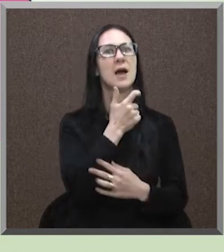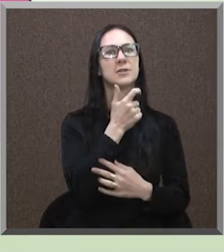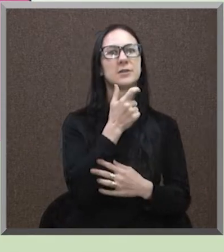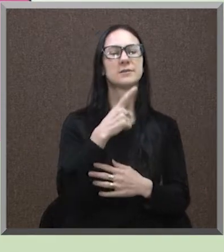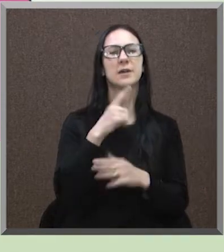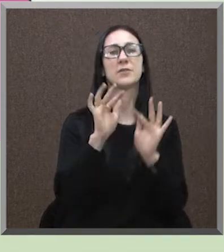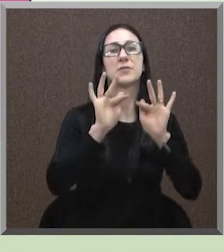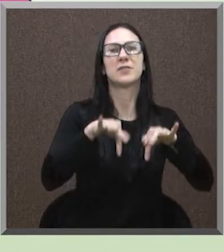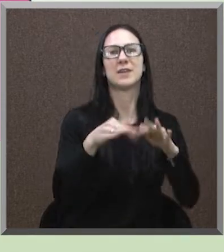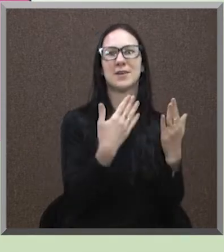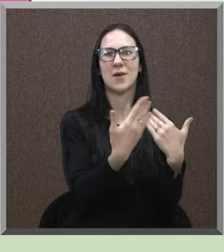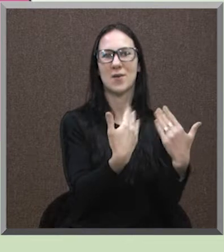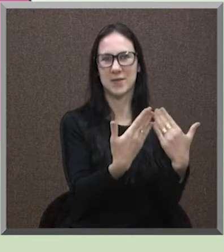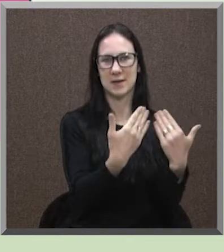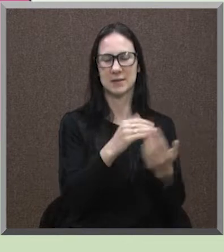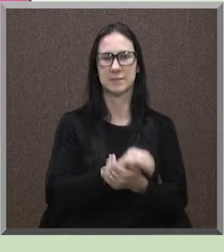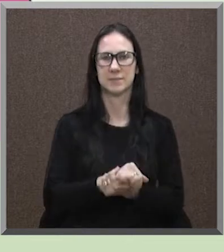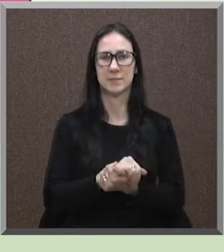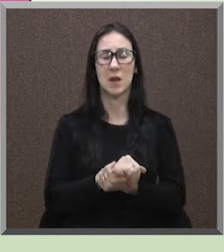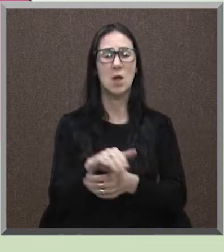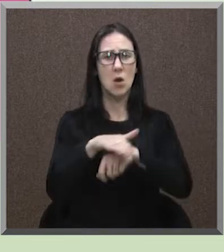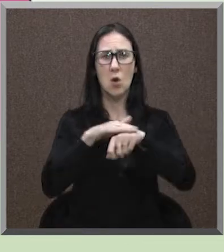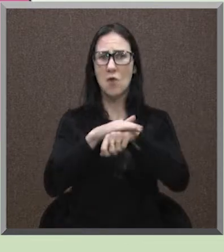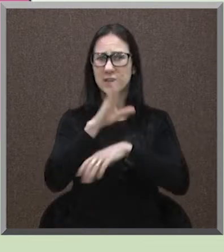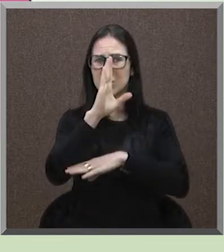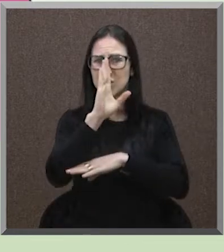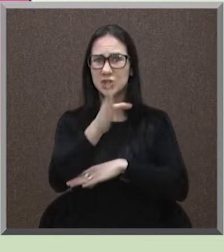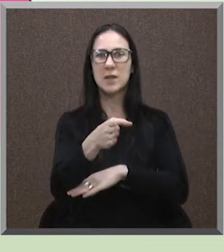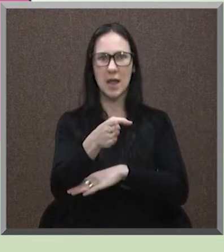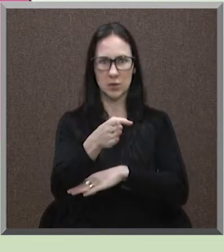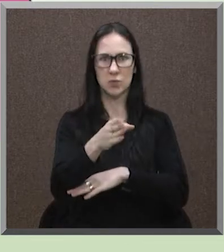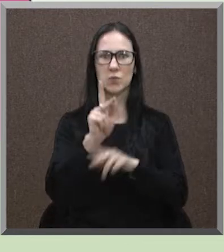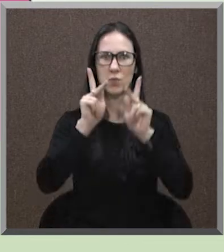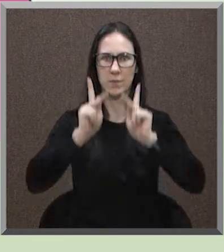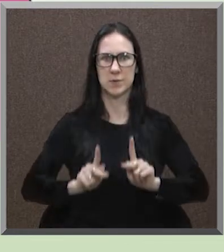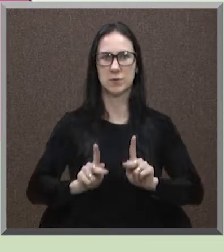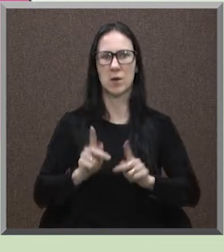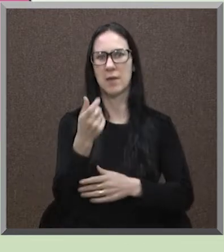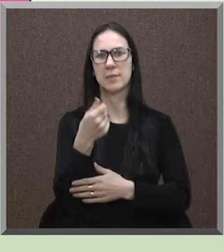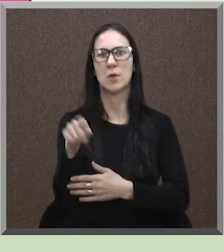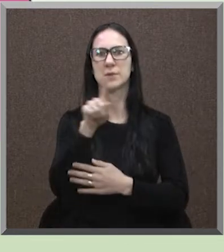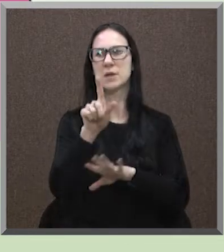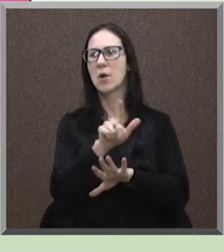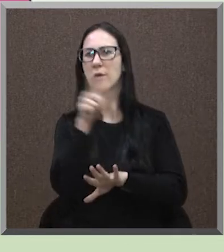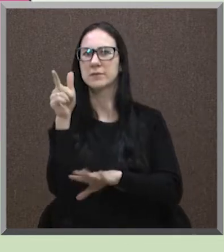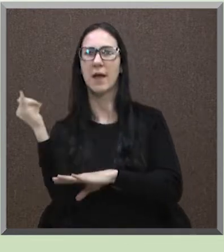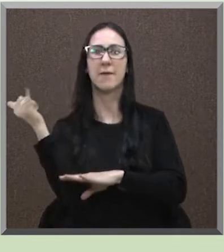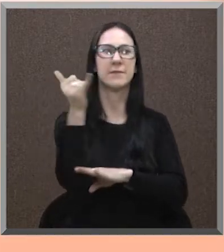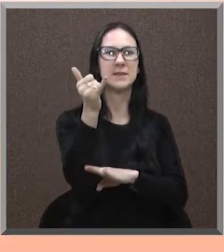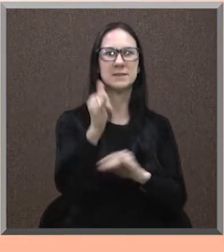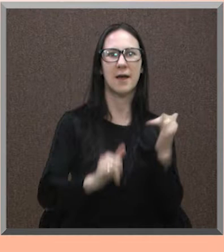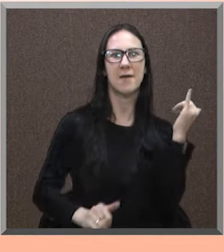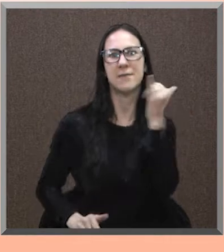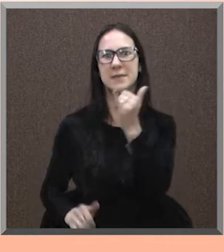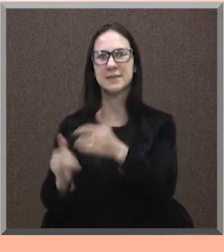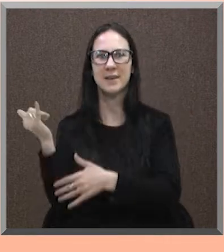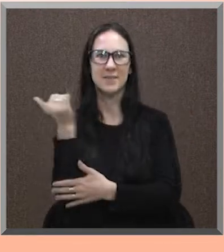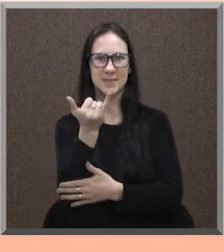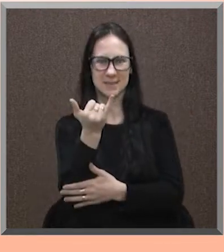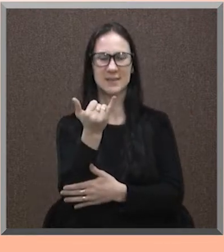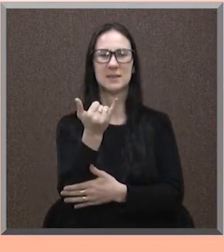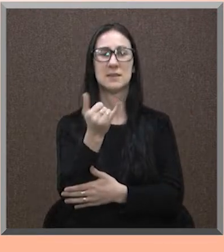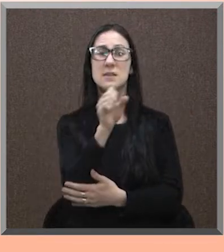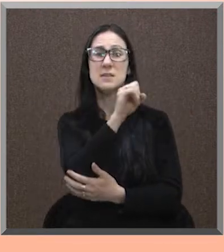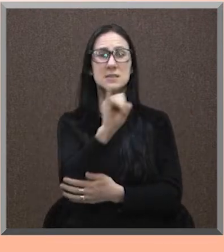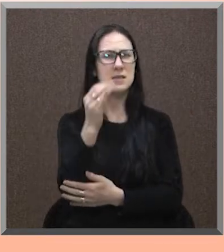pessoa com deficiência, fale diretamente com ela e não com seu acompanhante ou intérprete. E isso vale para qualquer pessoa. Se você não entender o